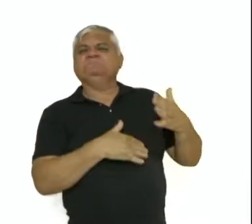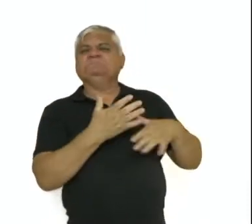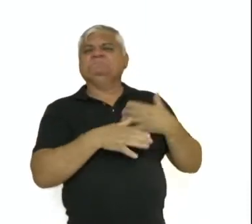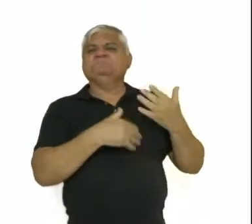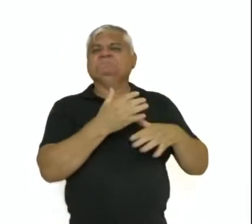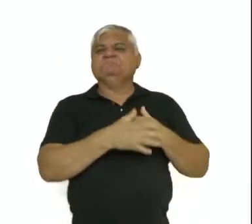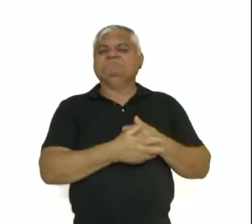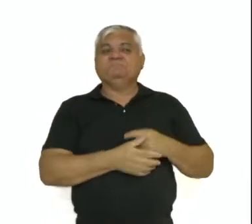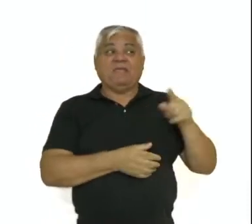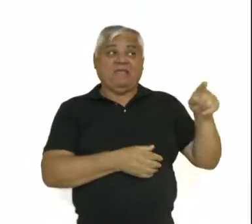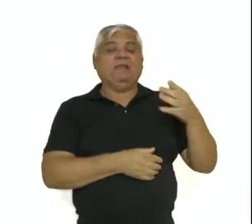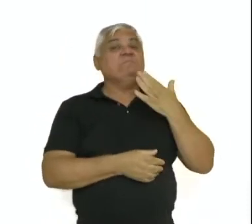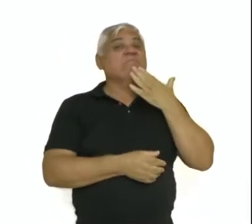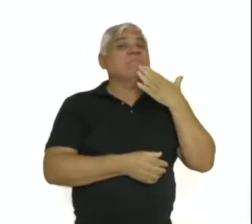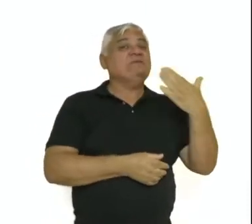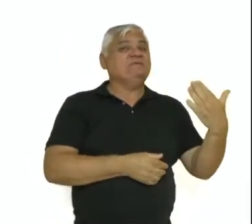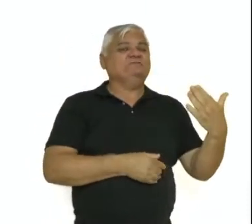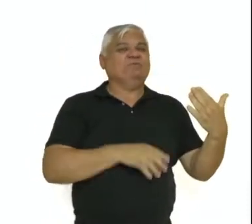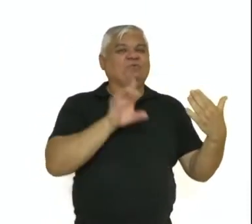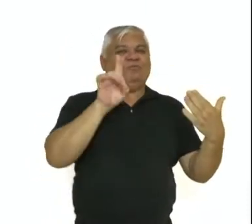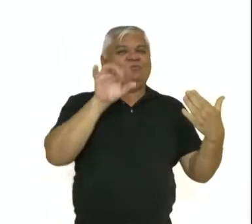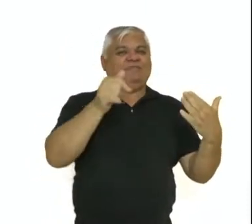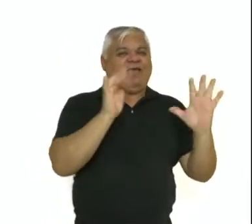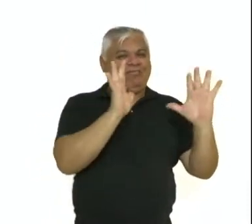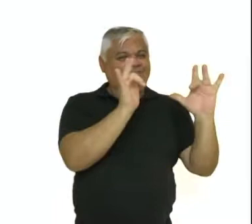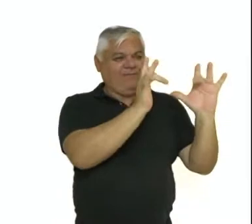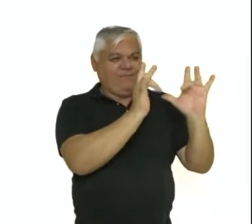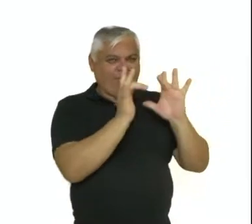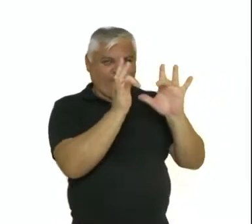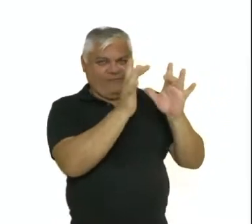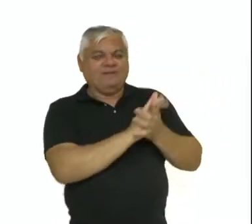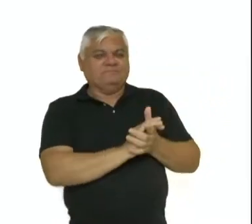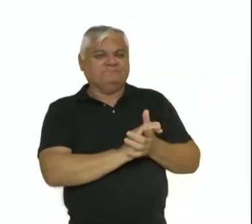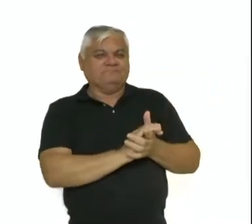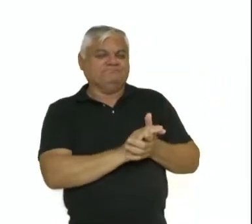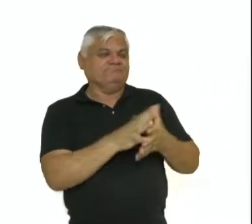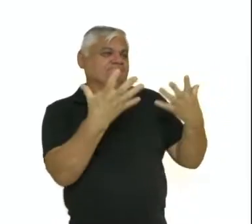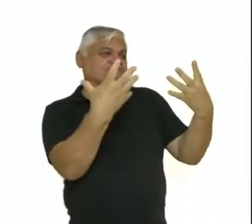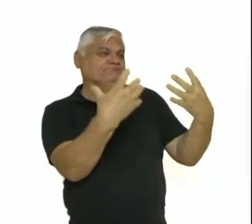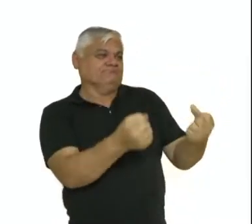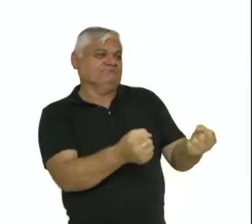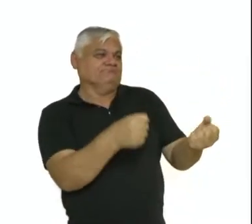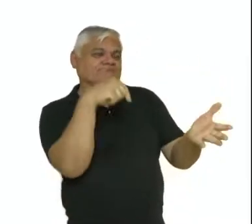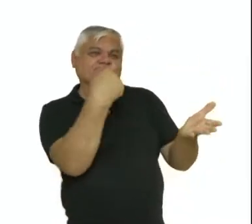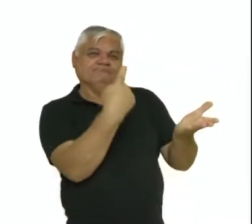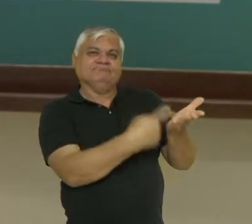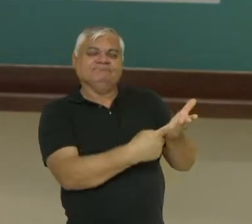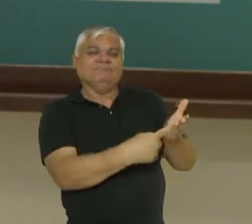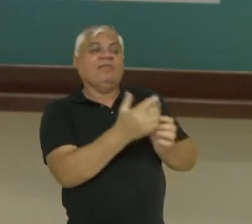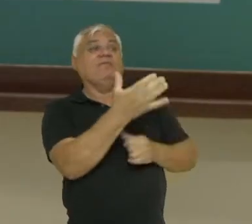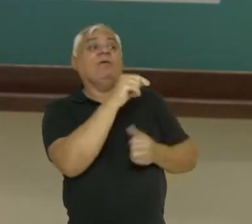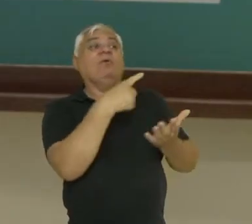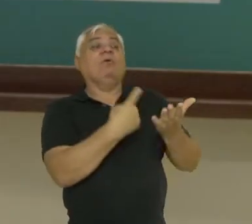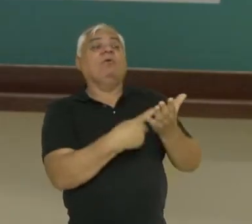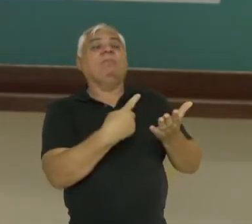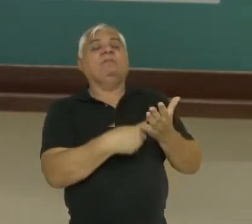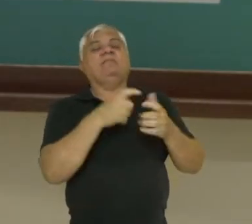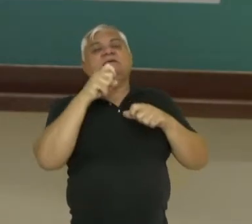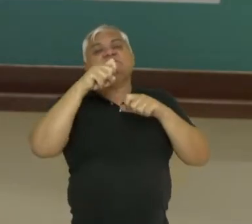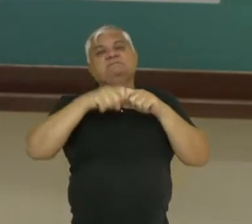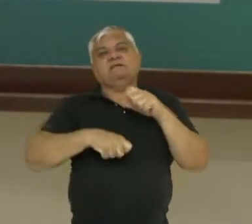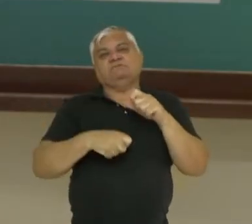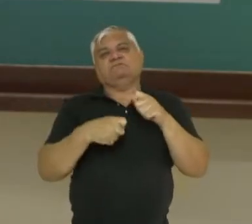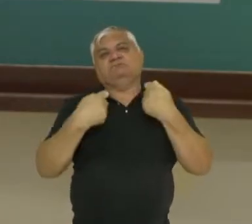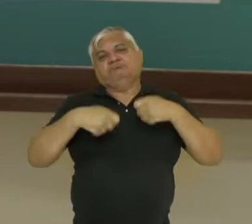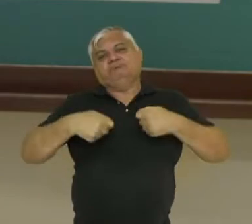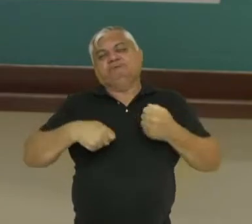Léo pediu a Duda em namoro e, em comum acordo, decidiram que era hora de terem um relacionamento mais